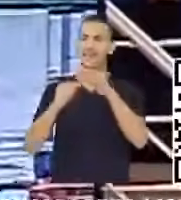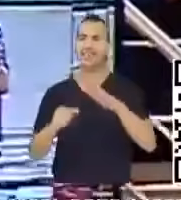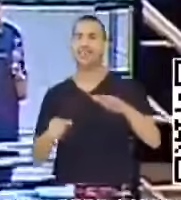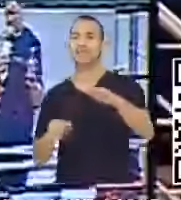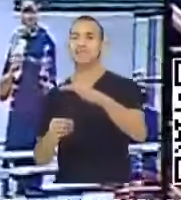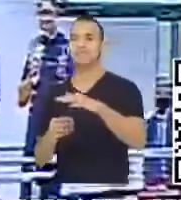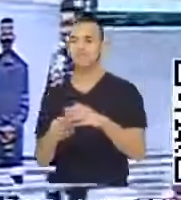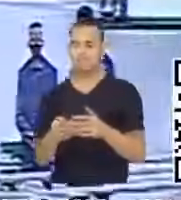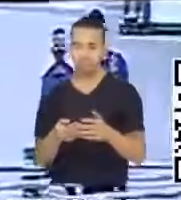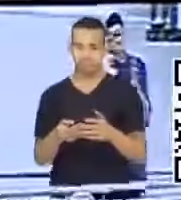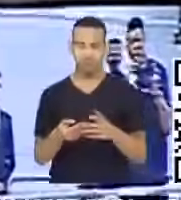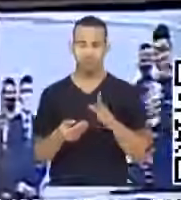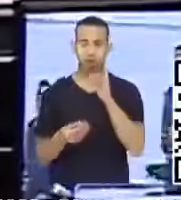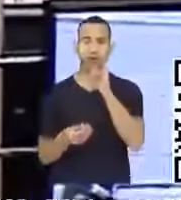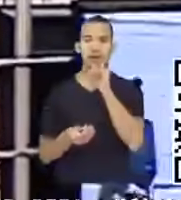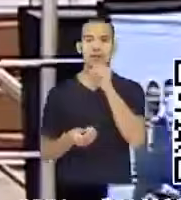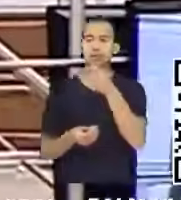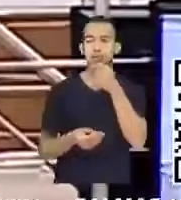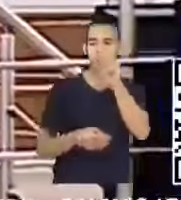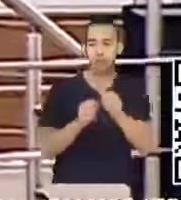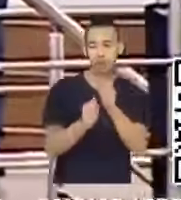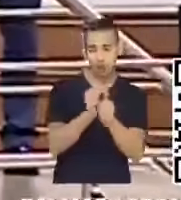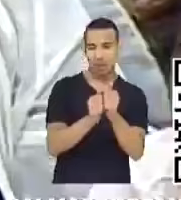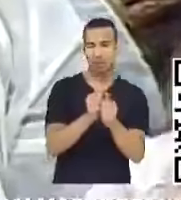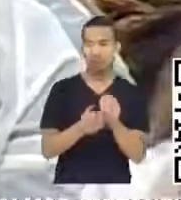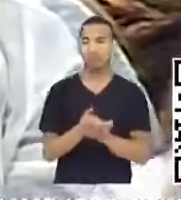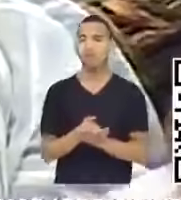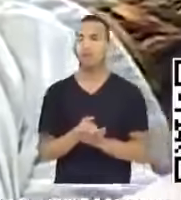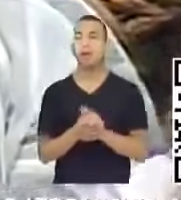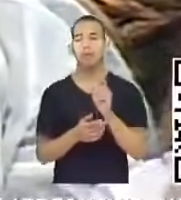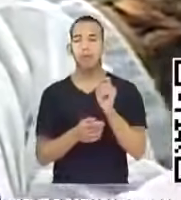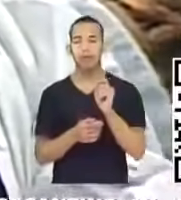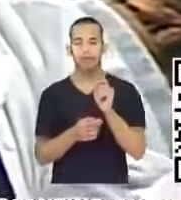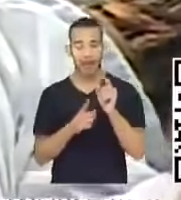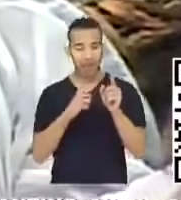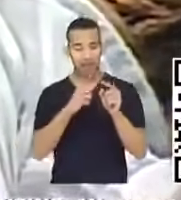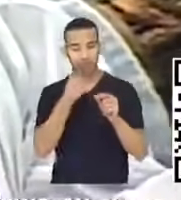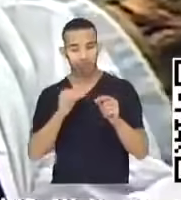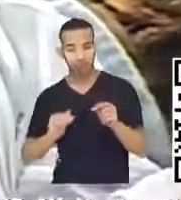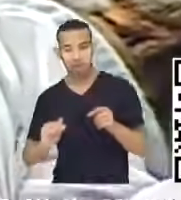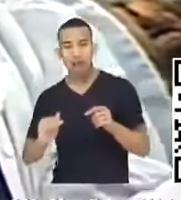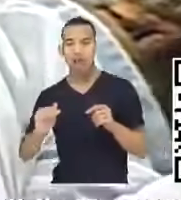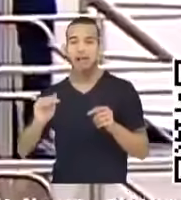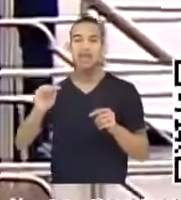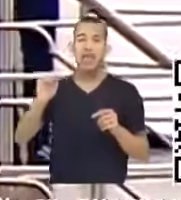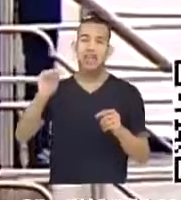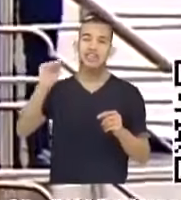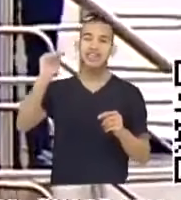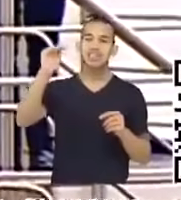e o exemplo do jogador é aquele sujeito cresceu um pouquinho